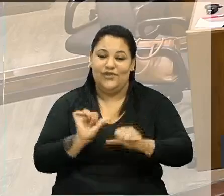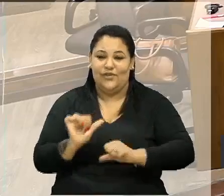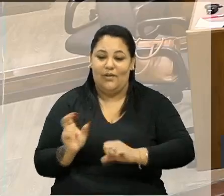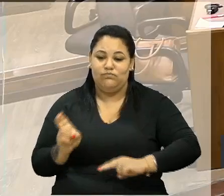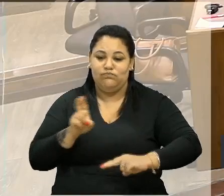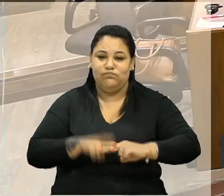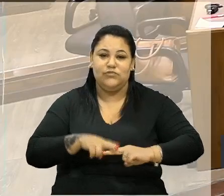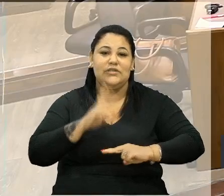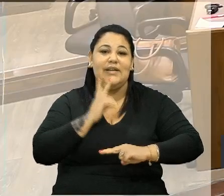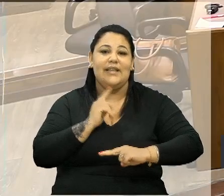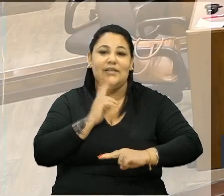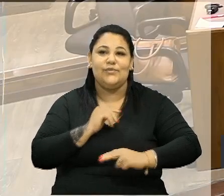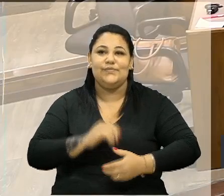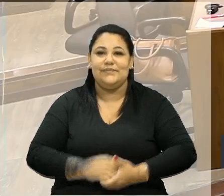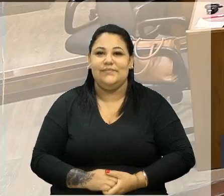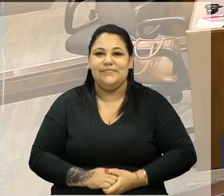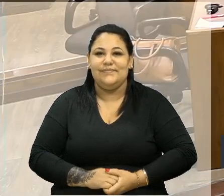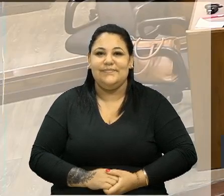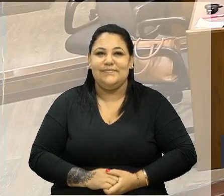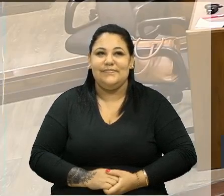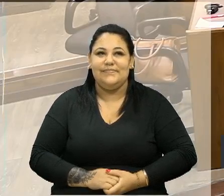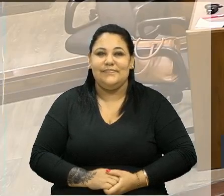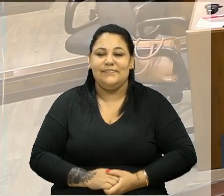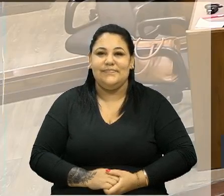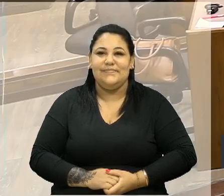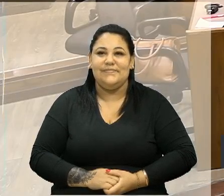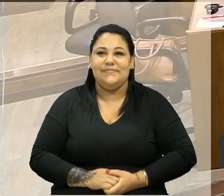Vereador Renato Oliveira.